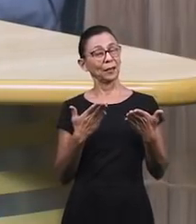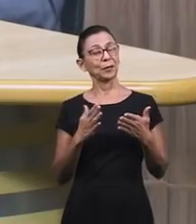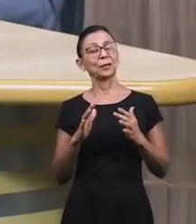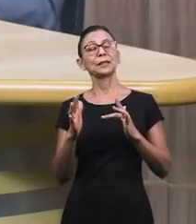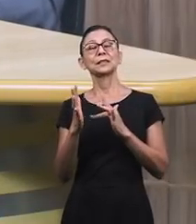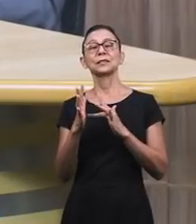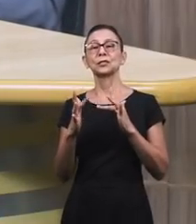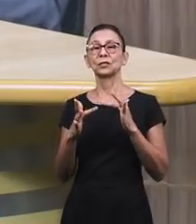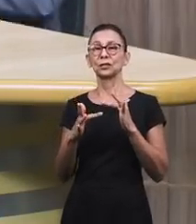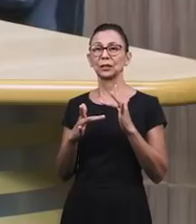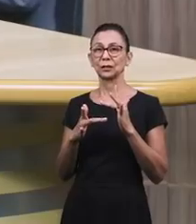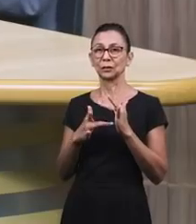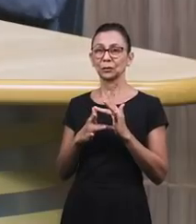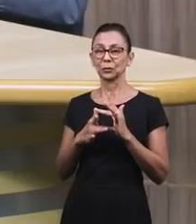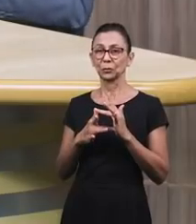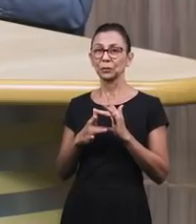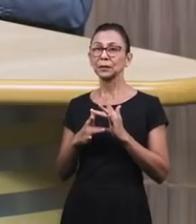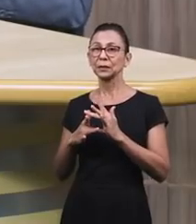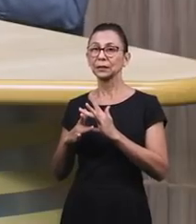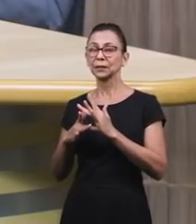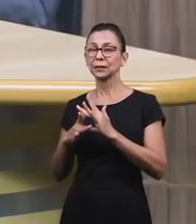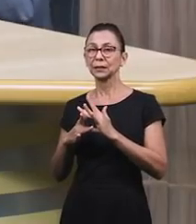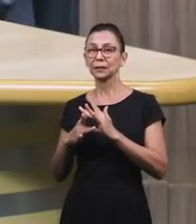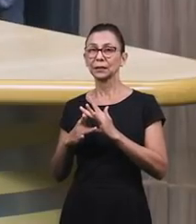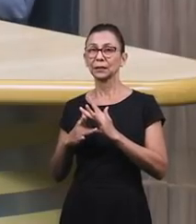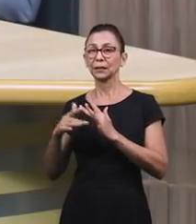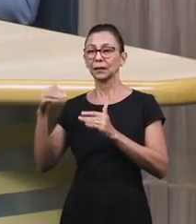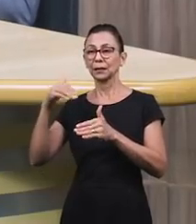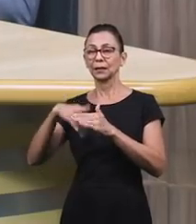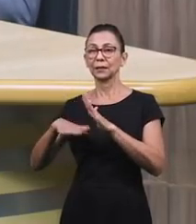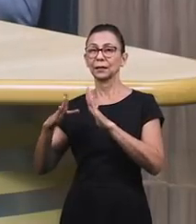Espírito Santo, já na igreja primitiva, até hoje, vamos assim dizer.